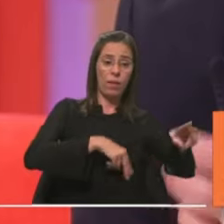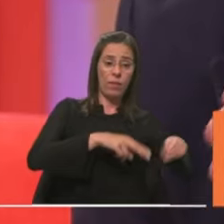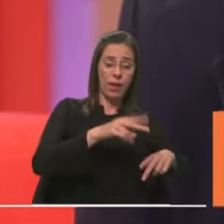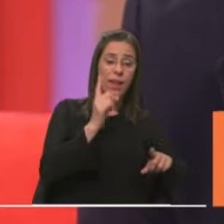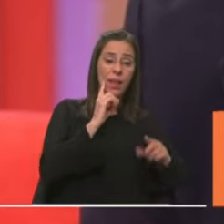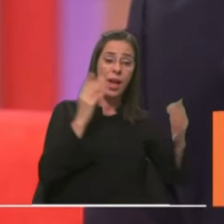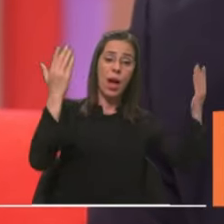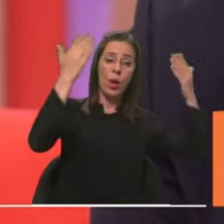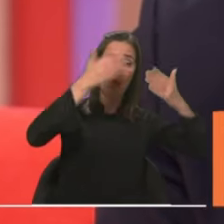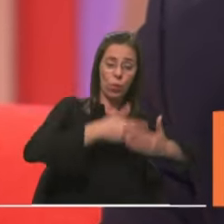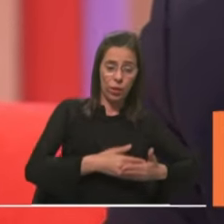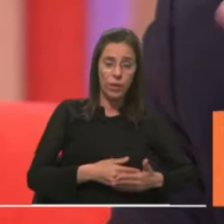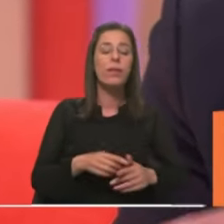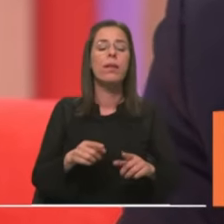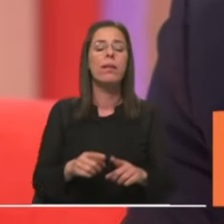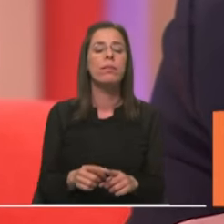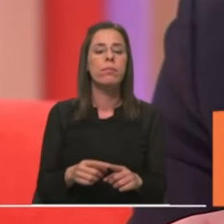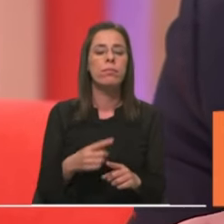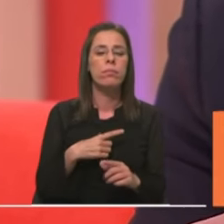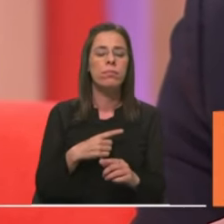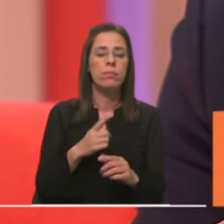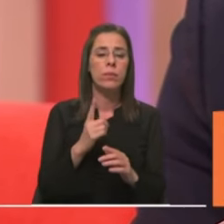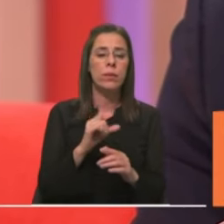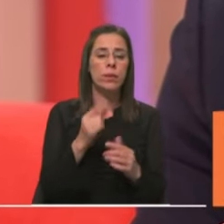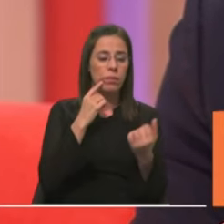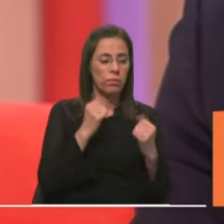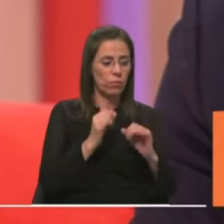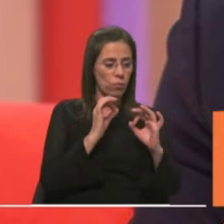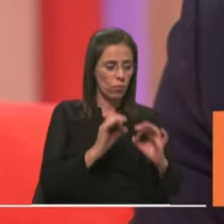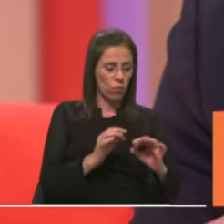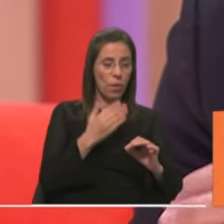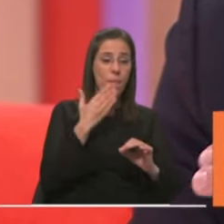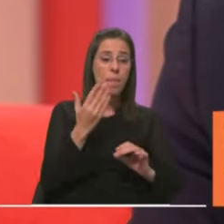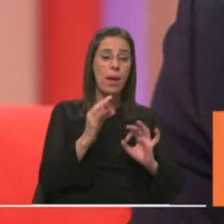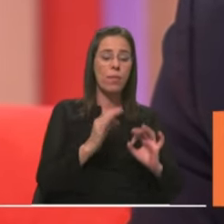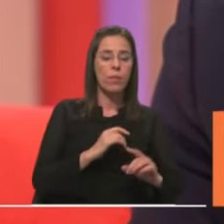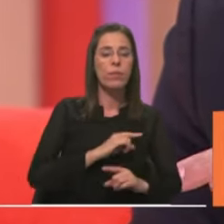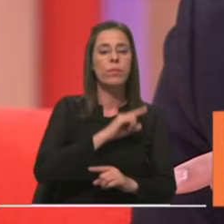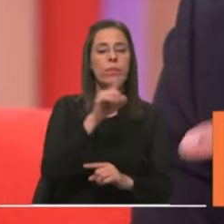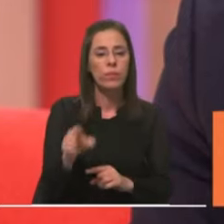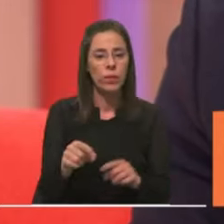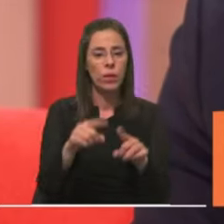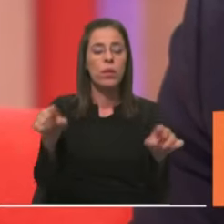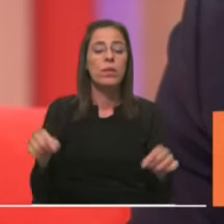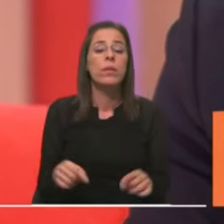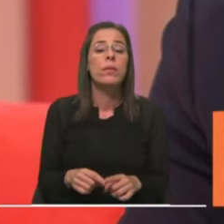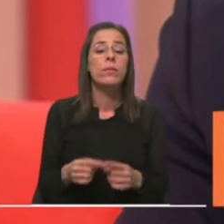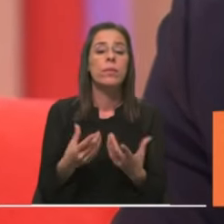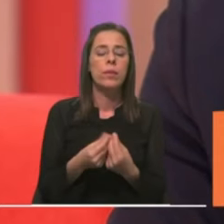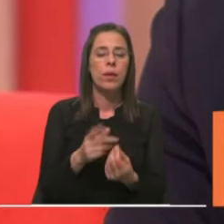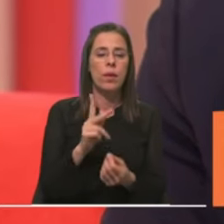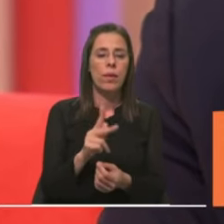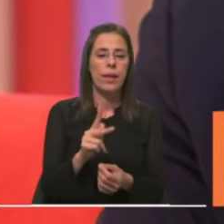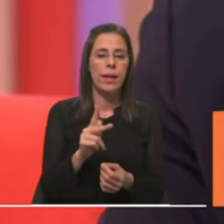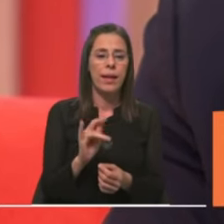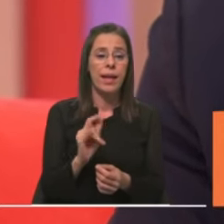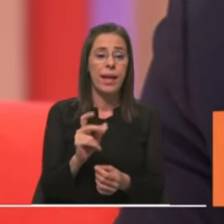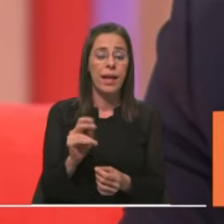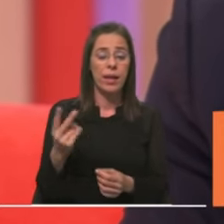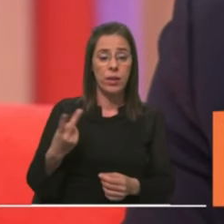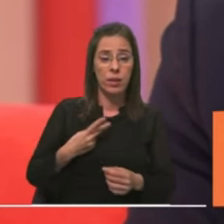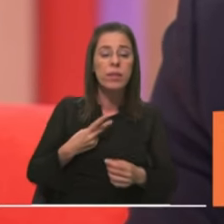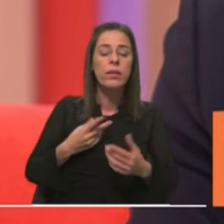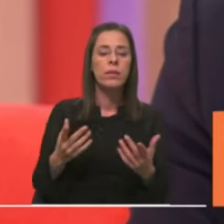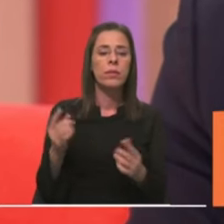ser nesse dia à noite eh portanto eu tinha sido do ensaio do Portugal fashion de manhã voltei ao atelier e estava com Aicas estávamos